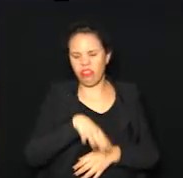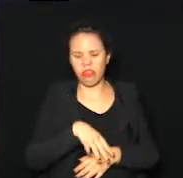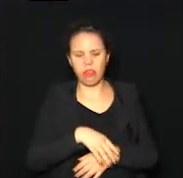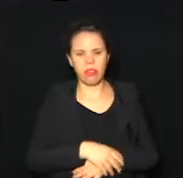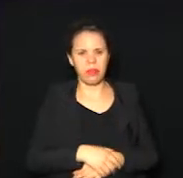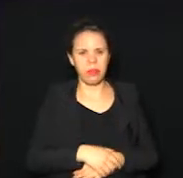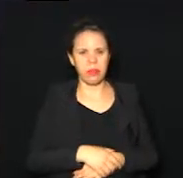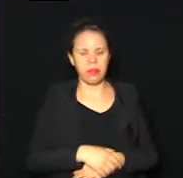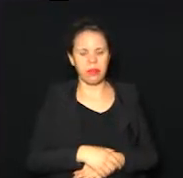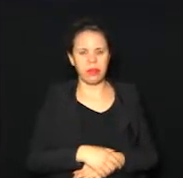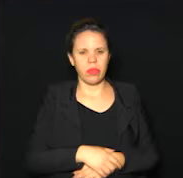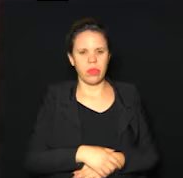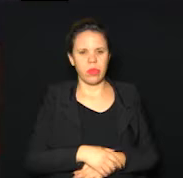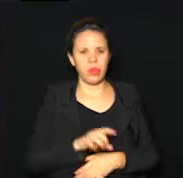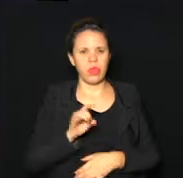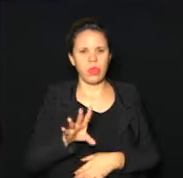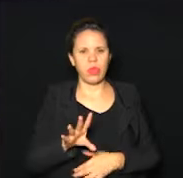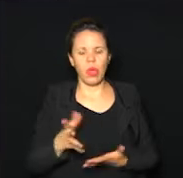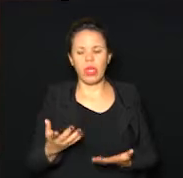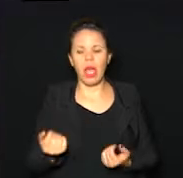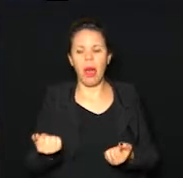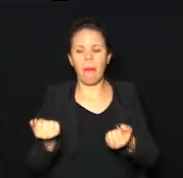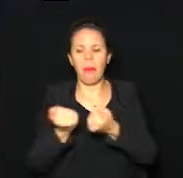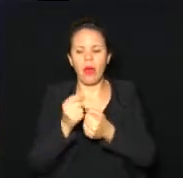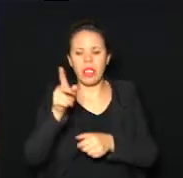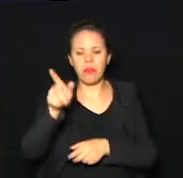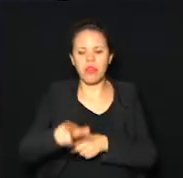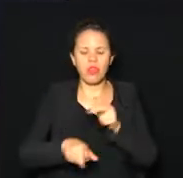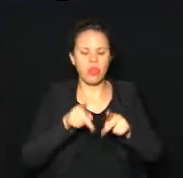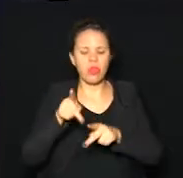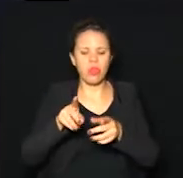simplesmente financia a morte, suicida, esses